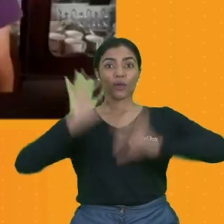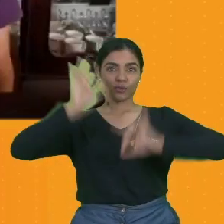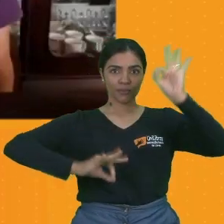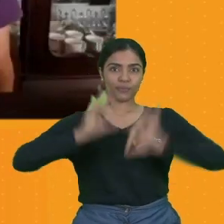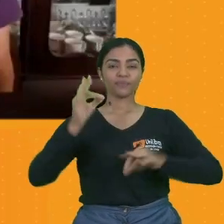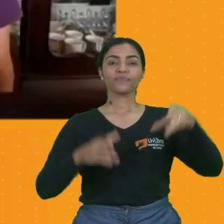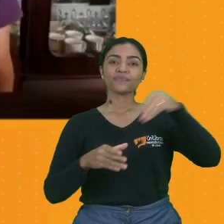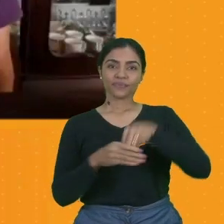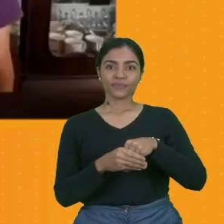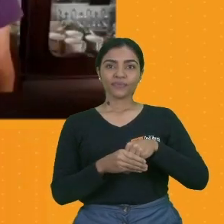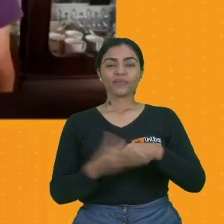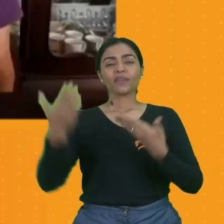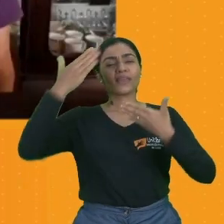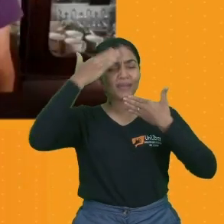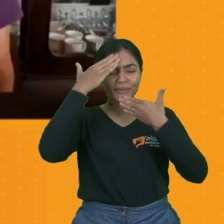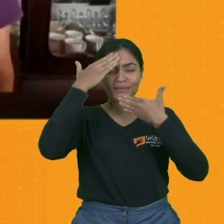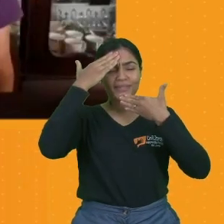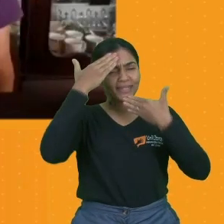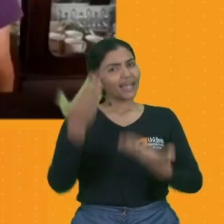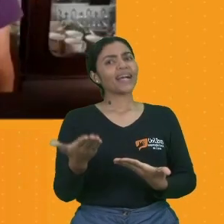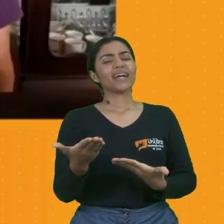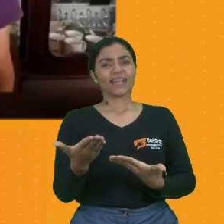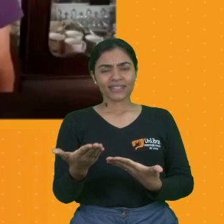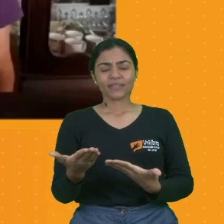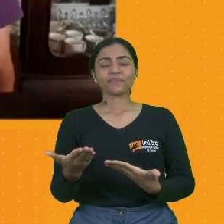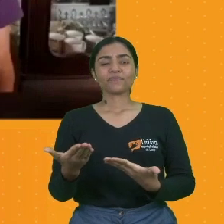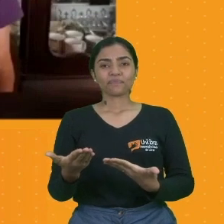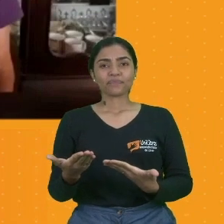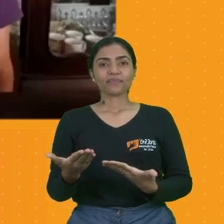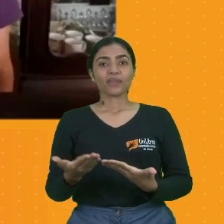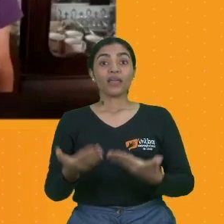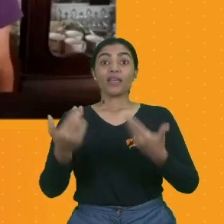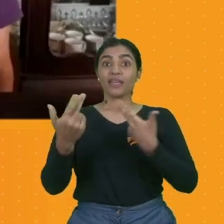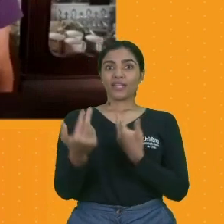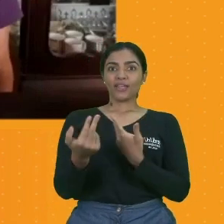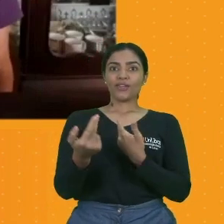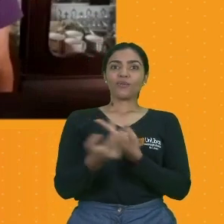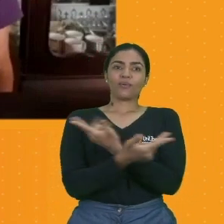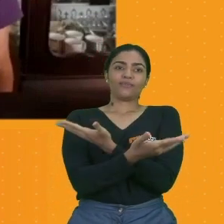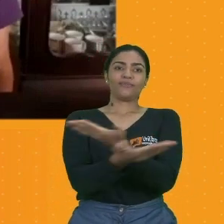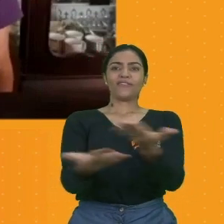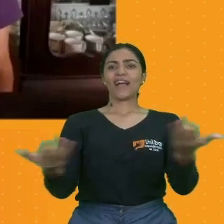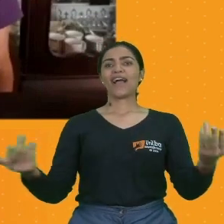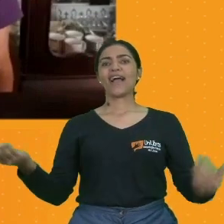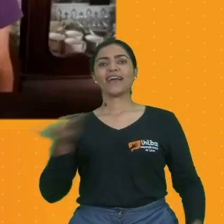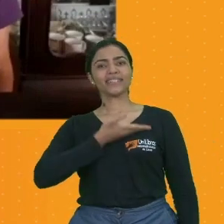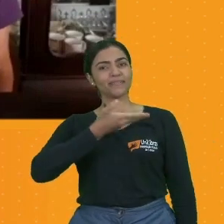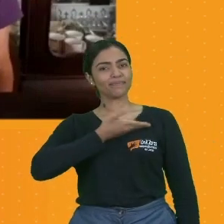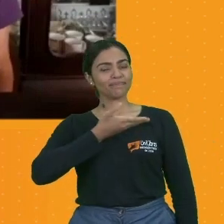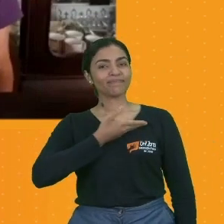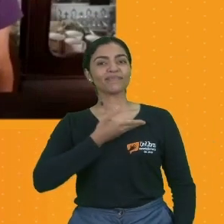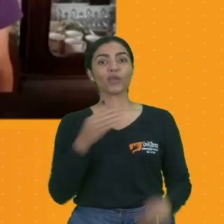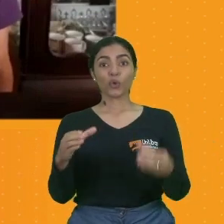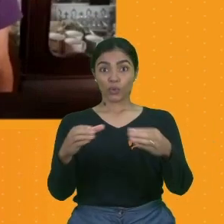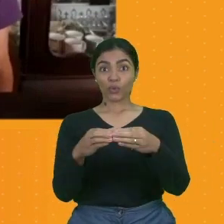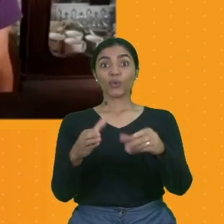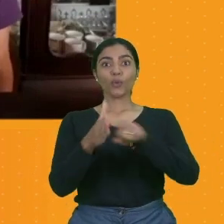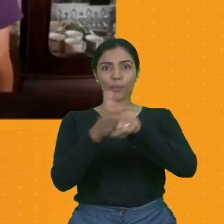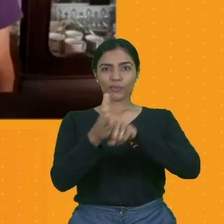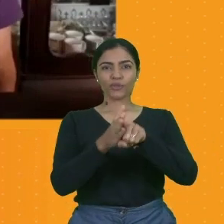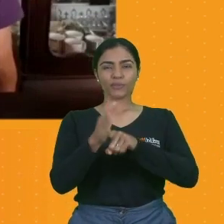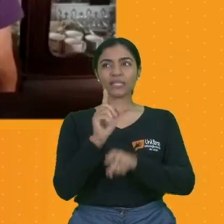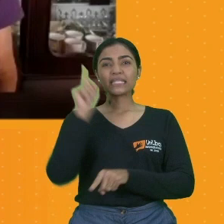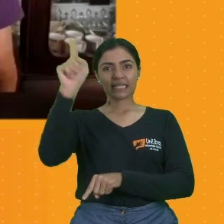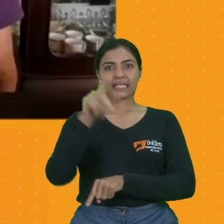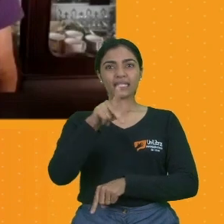então aqui eu sou muito grata assim como muita gente muitas colegas nossas o nosso grupo de pesquisa lá da